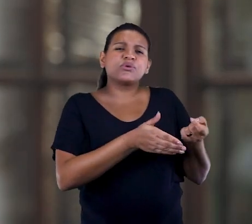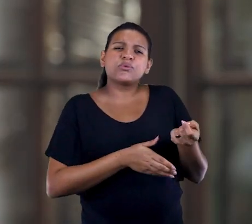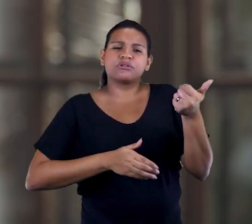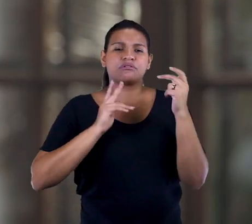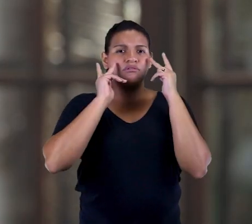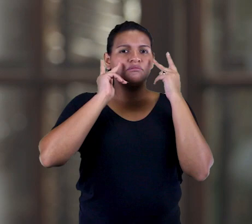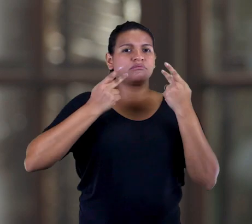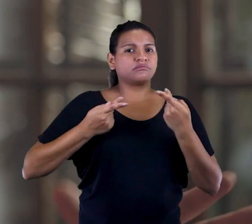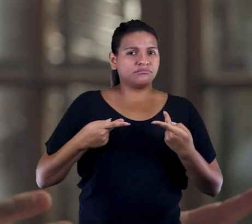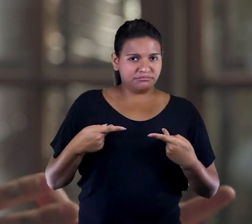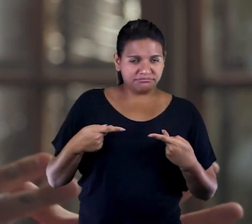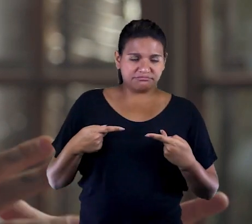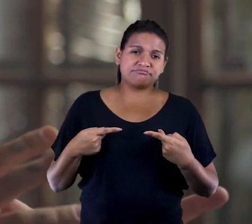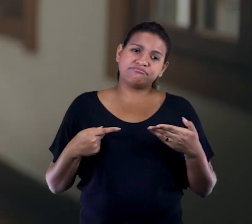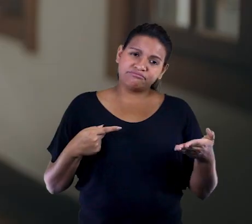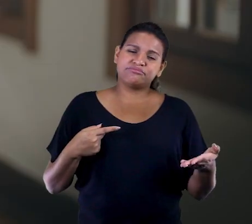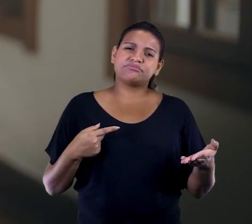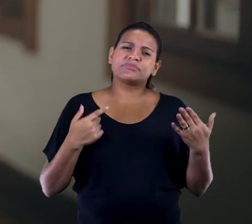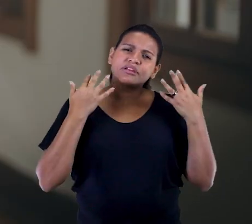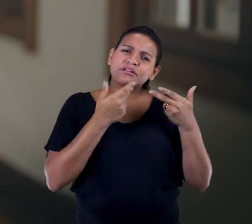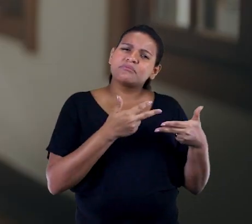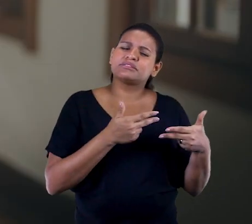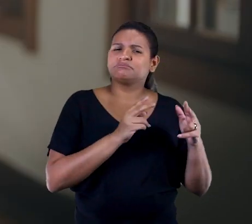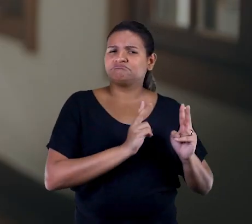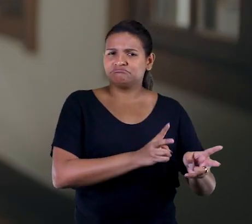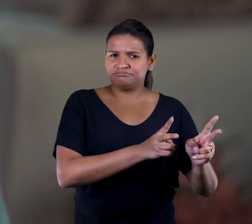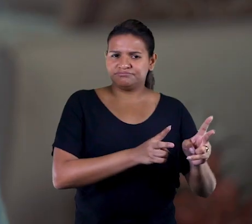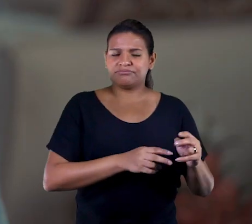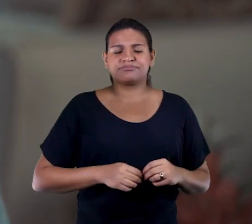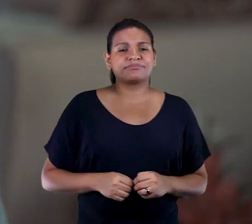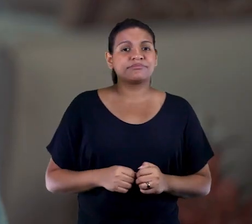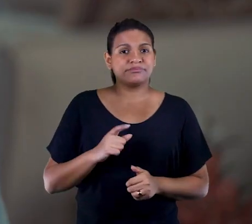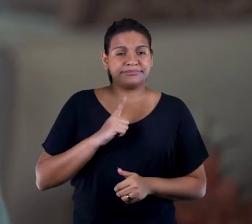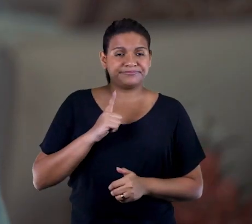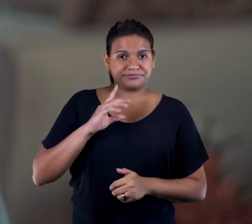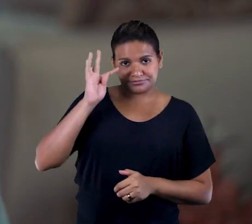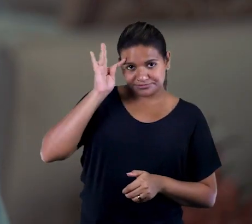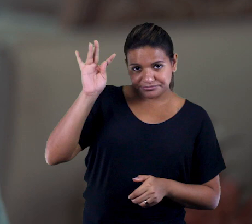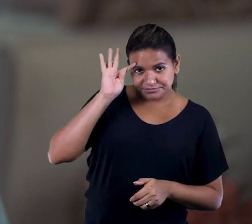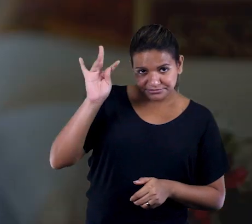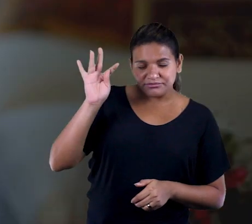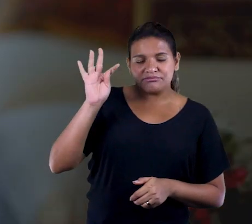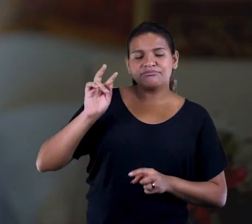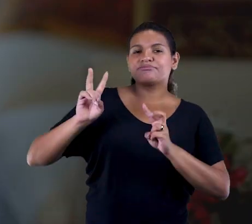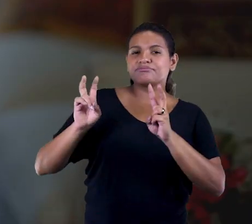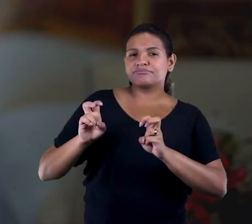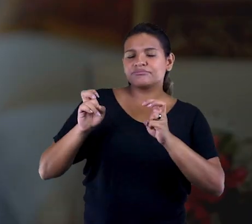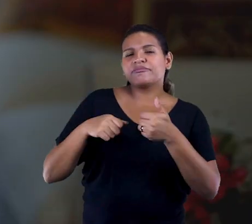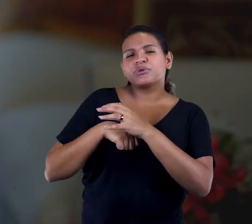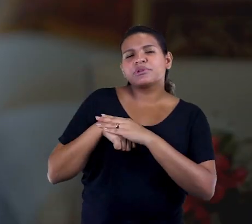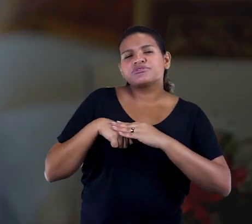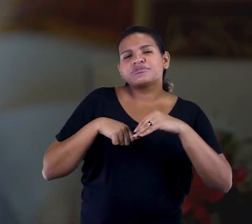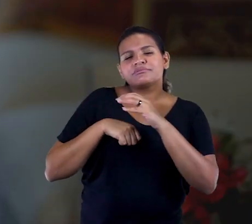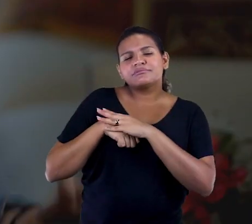de grupamentos humanos e alguns desses animais foram ficando. Tem duas teorias assim recorrentes. Uma delas é dessa